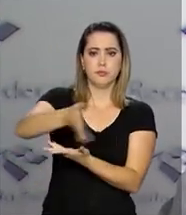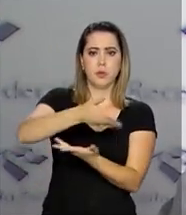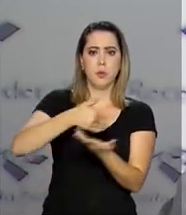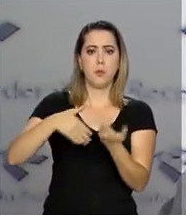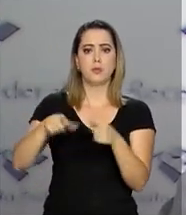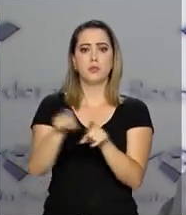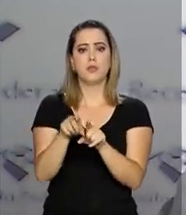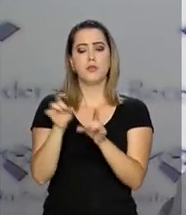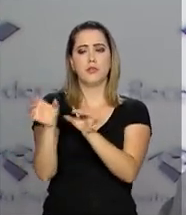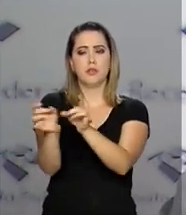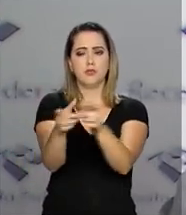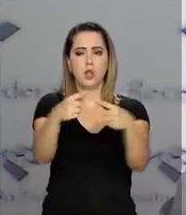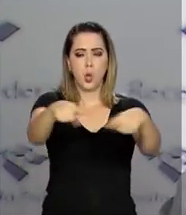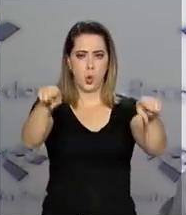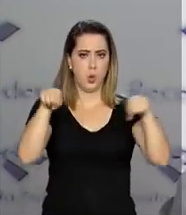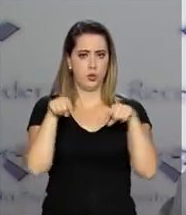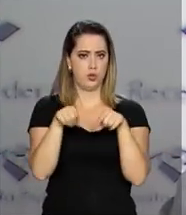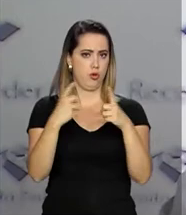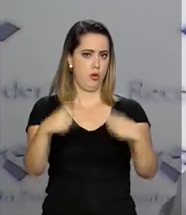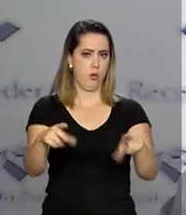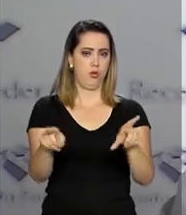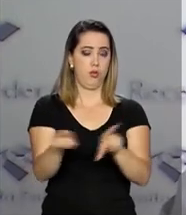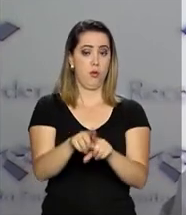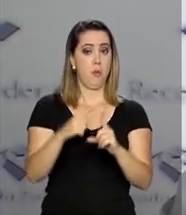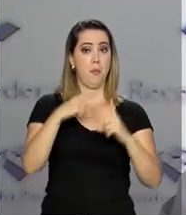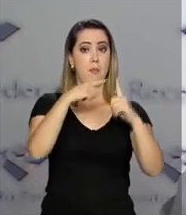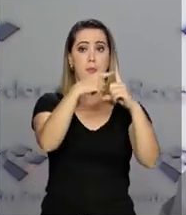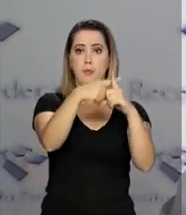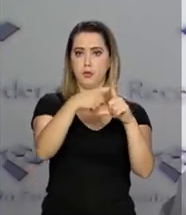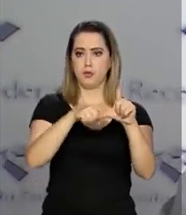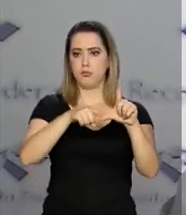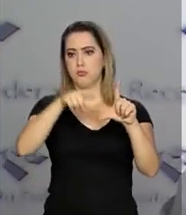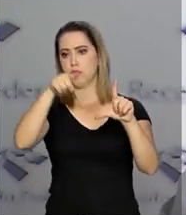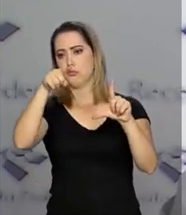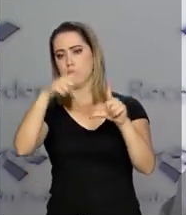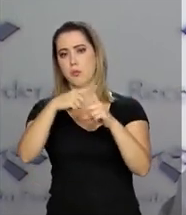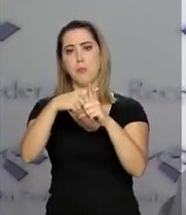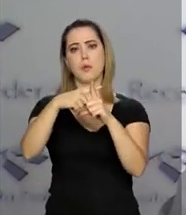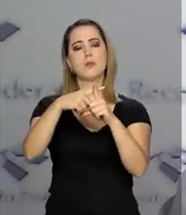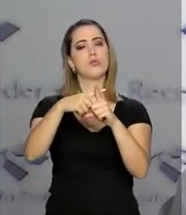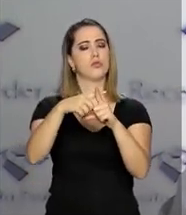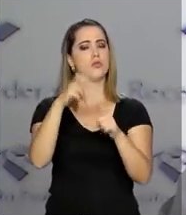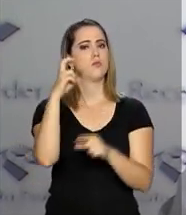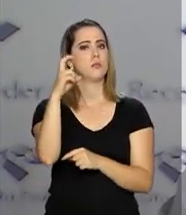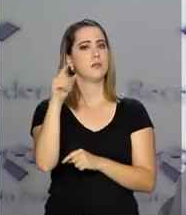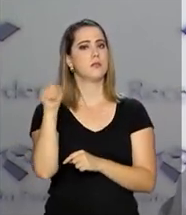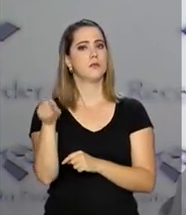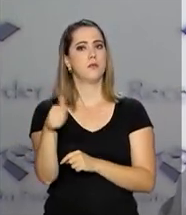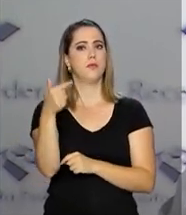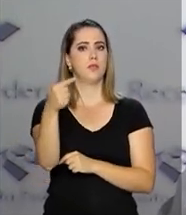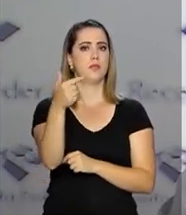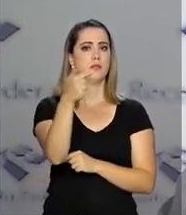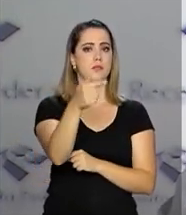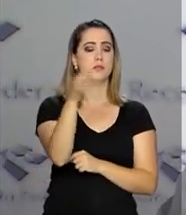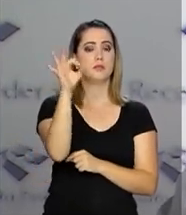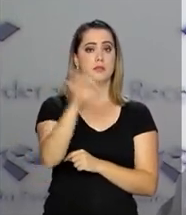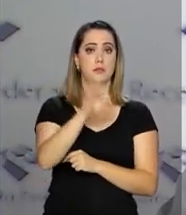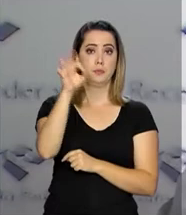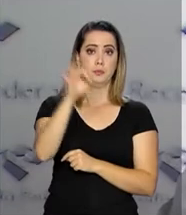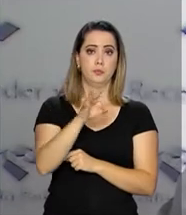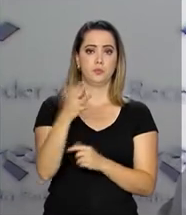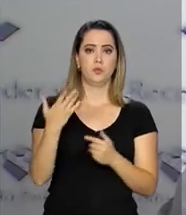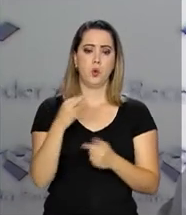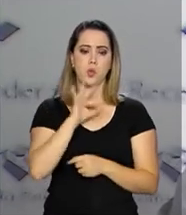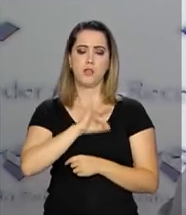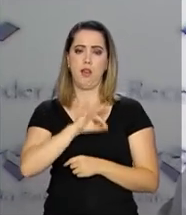pmc a variação foi positiva em relação ao ano anterior de 5,77 por cento a massa salarial